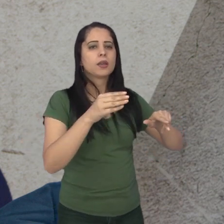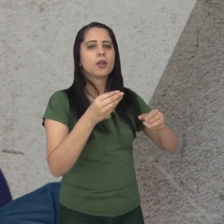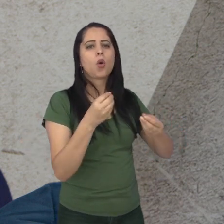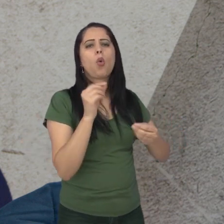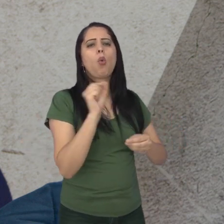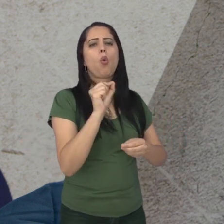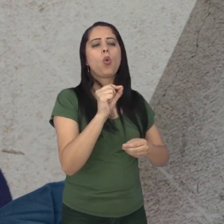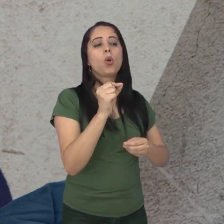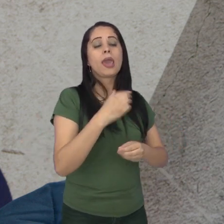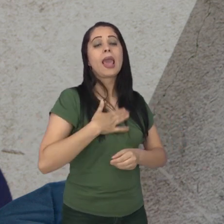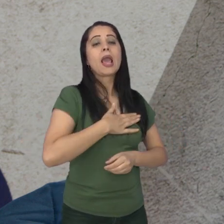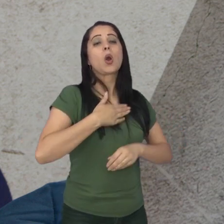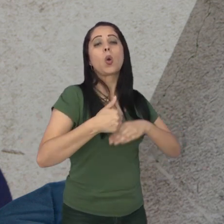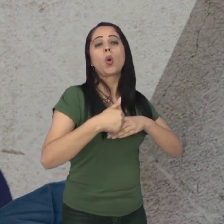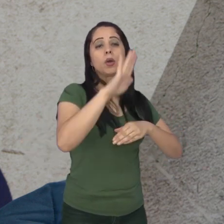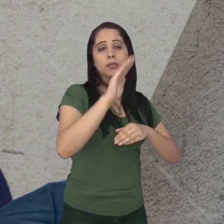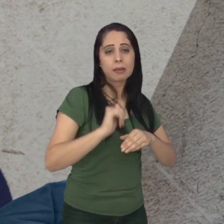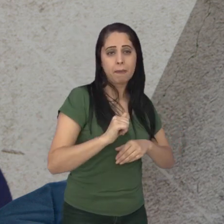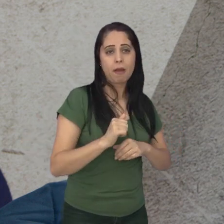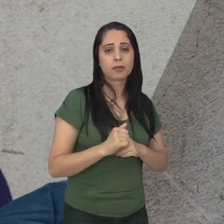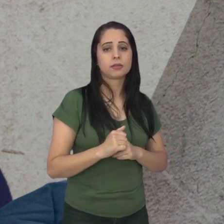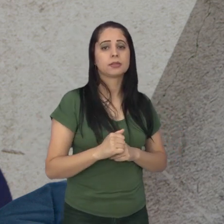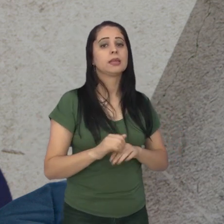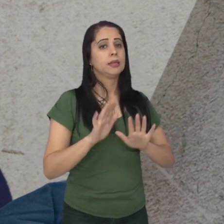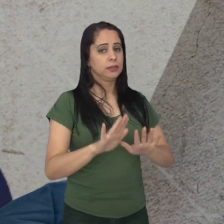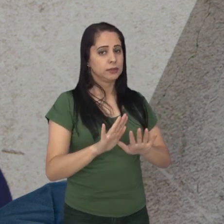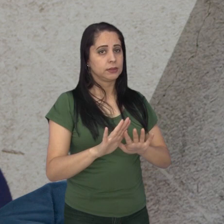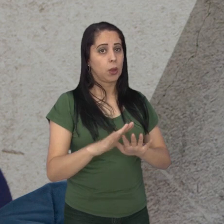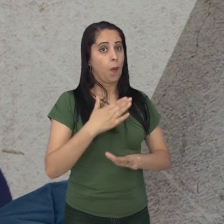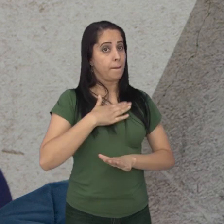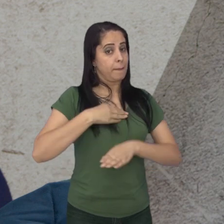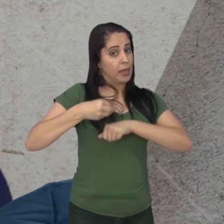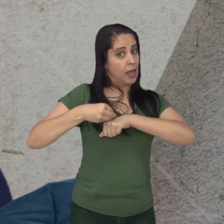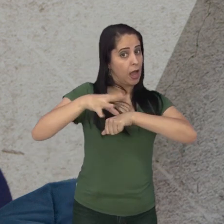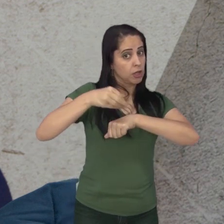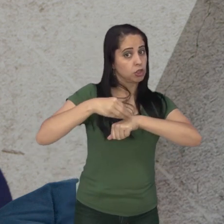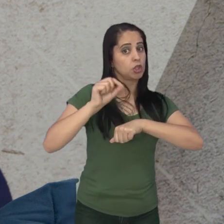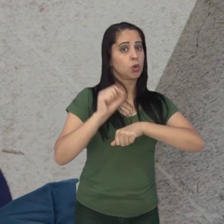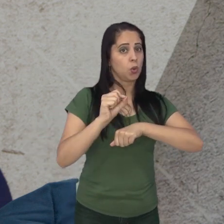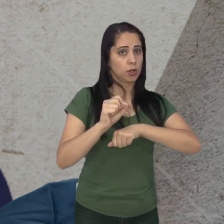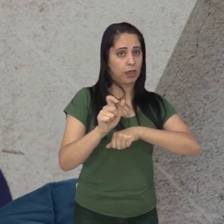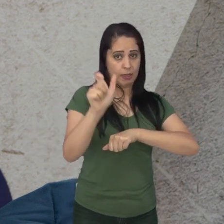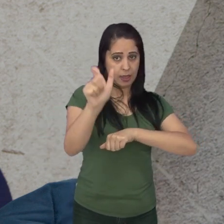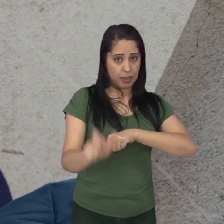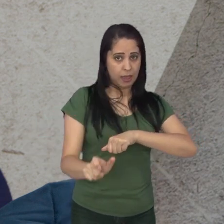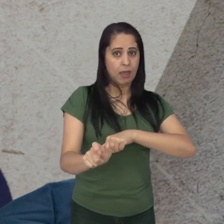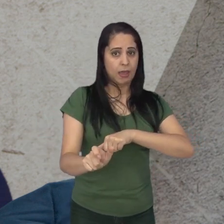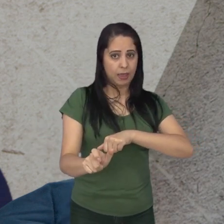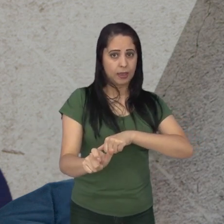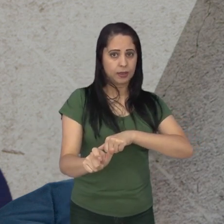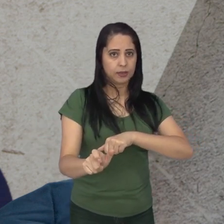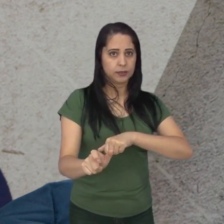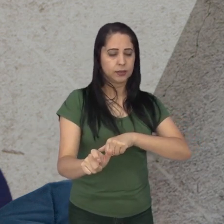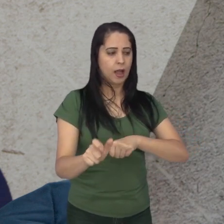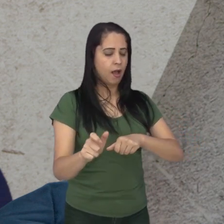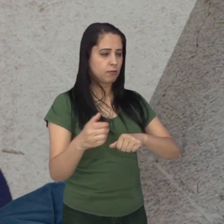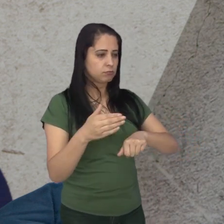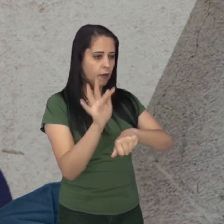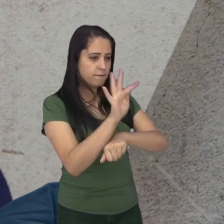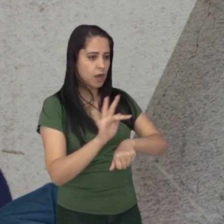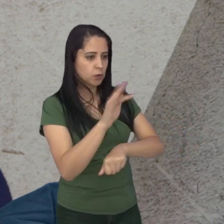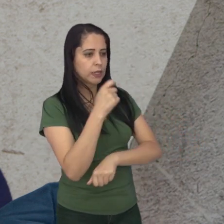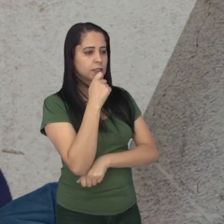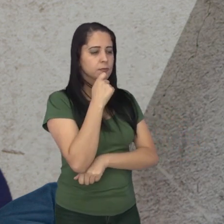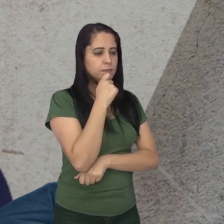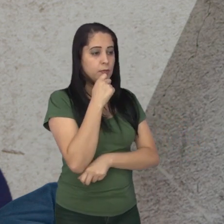demandar mais conhecimentos em algumas áreas específicas. Então, eu oriento, né, as pessoas que, a partir do momento que você identificou